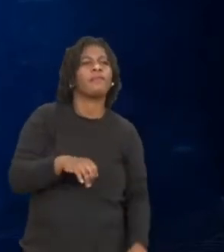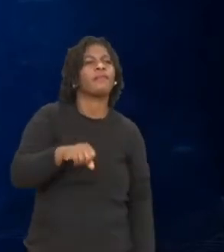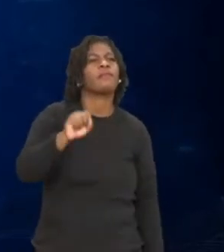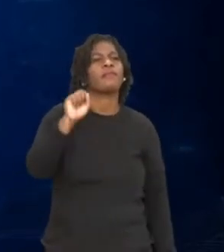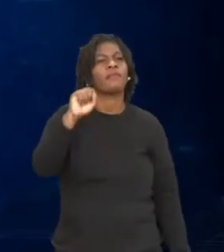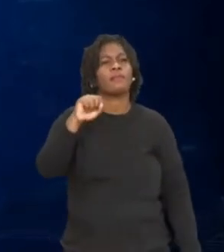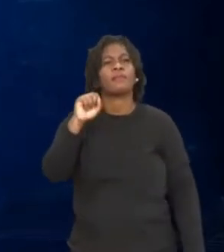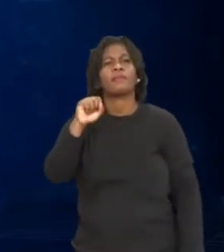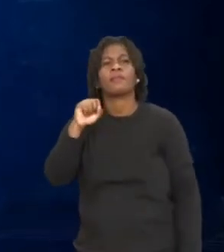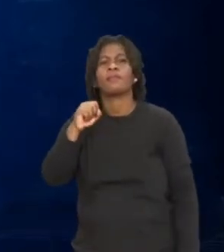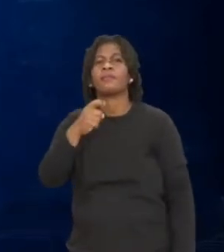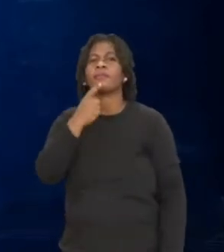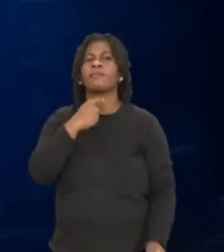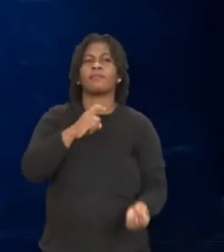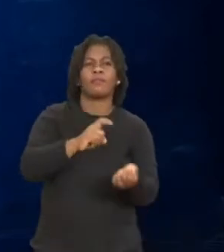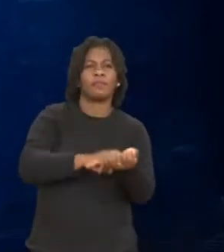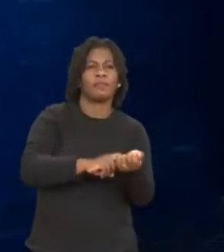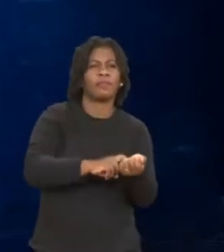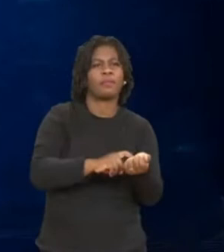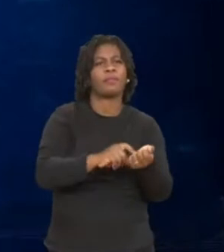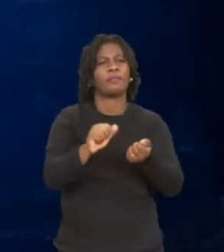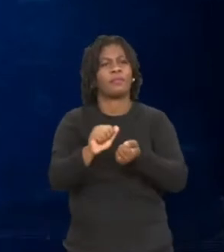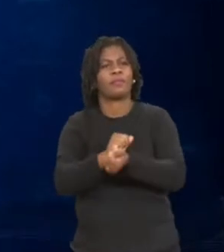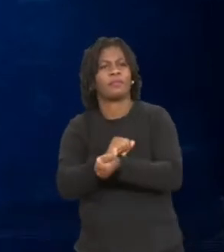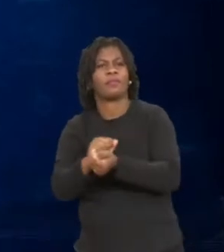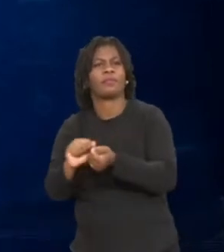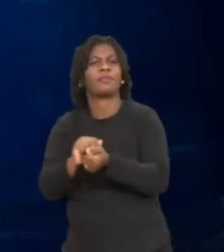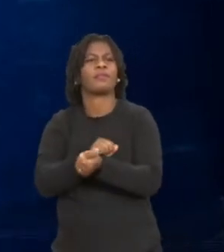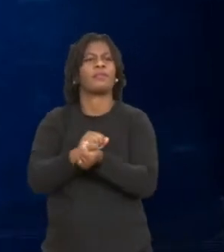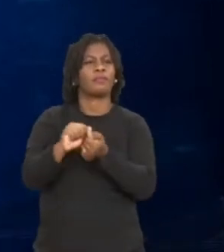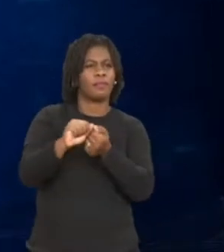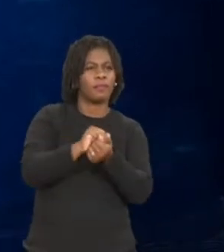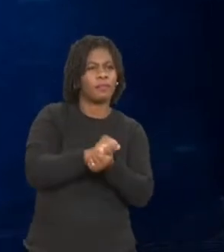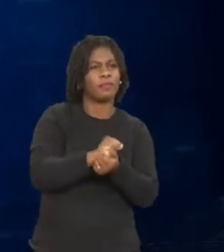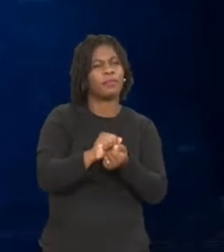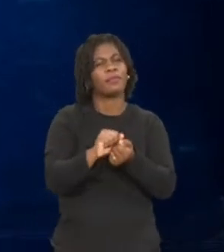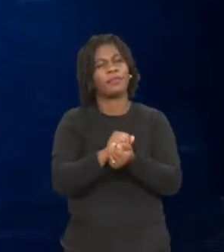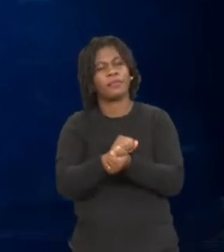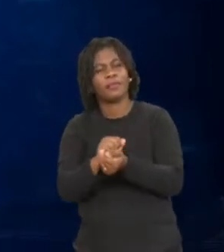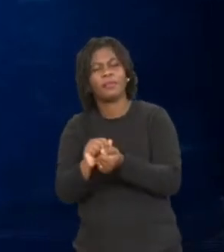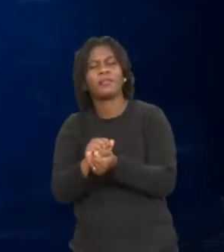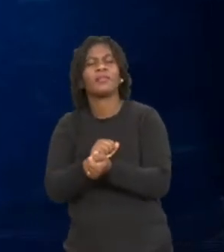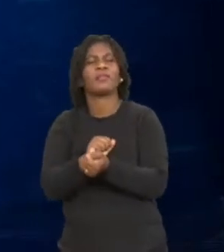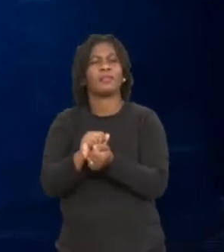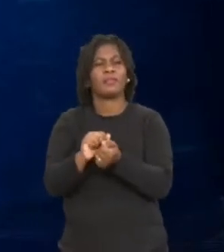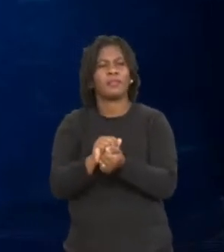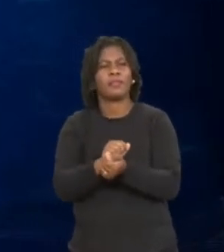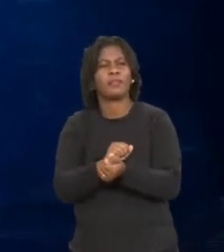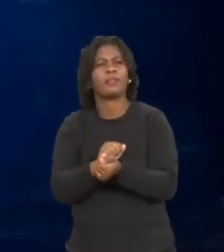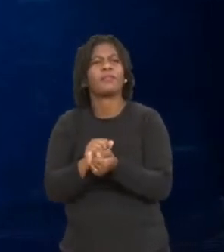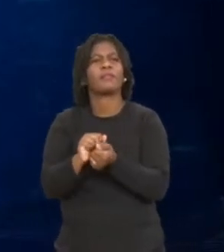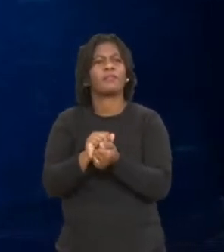neve. Sim, nesse sangue. Sim, neste sangue